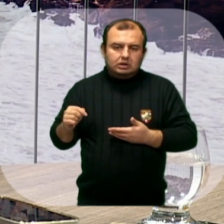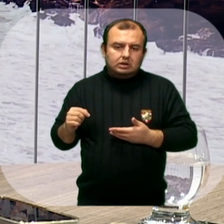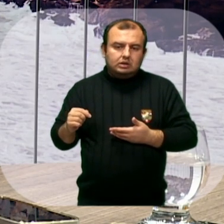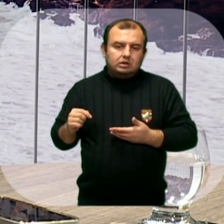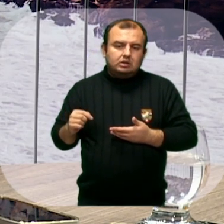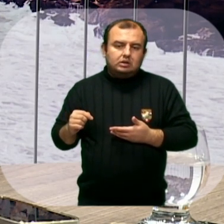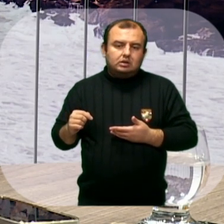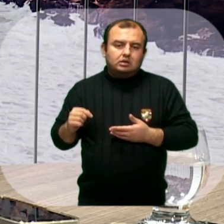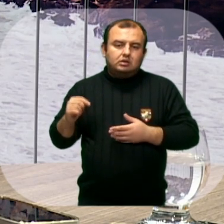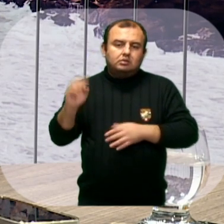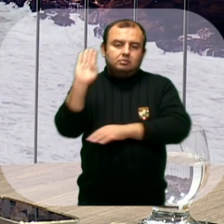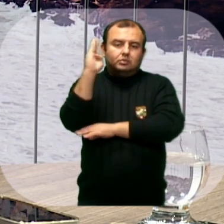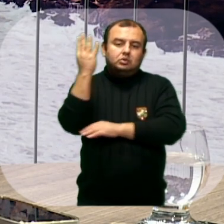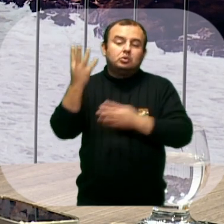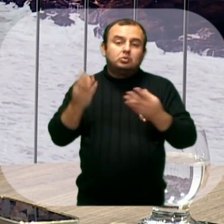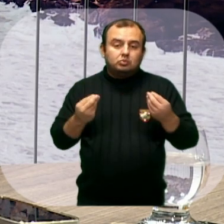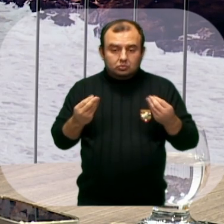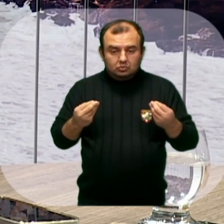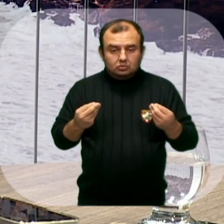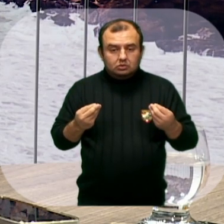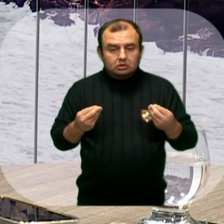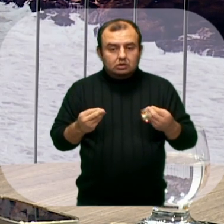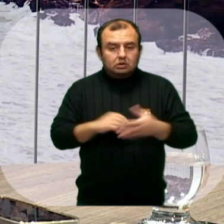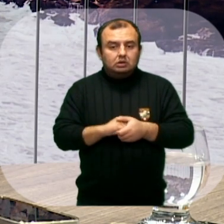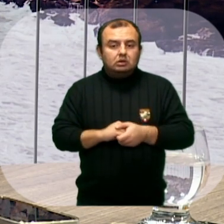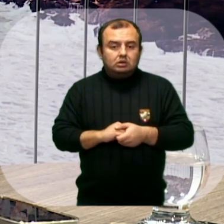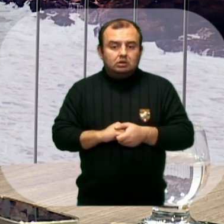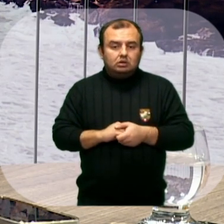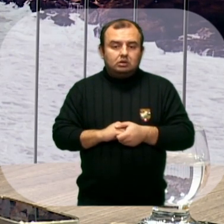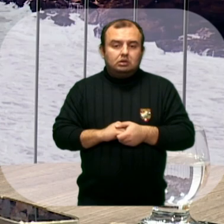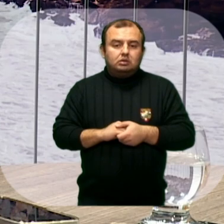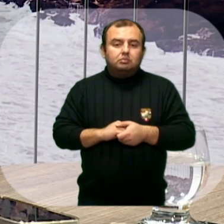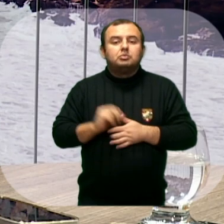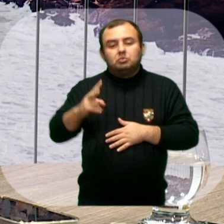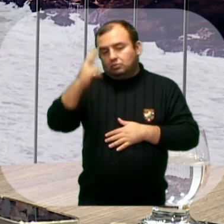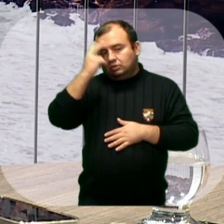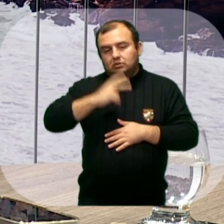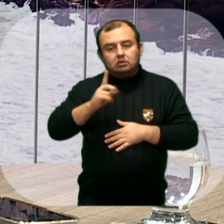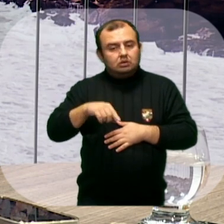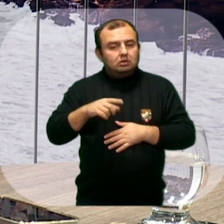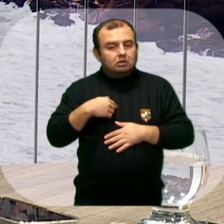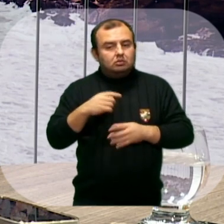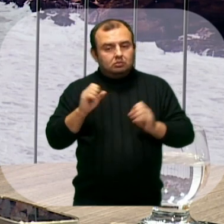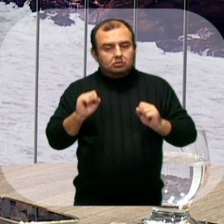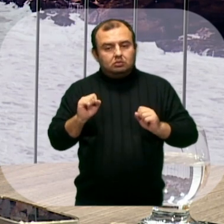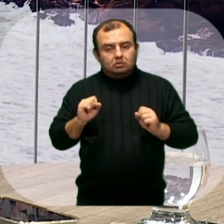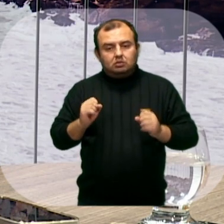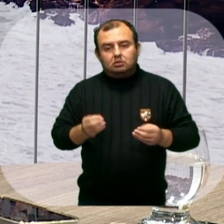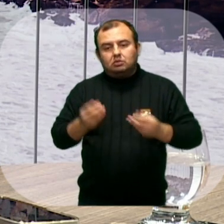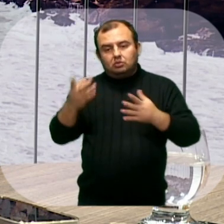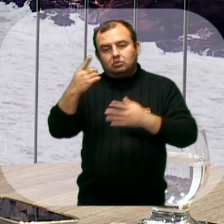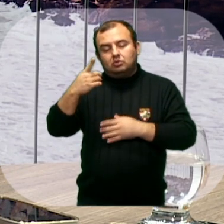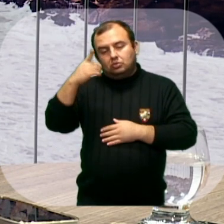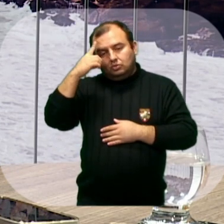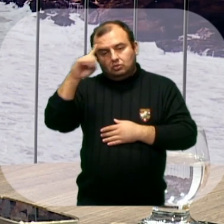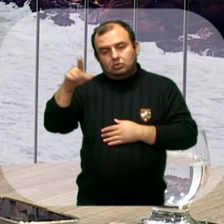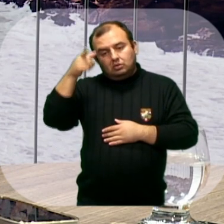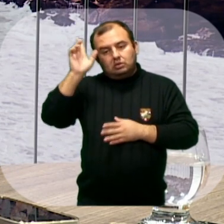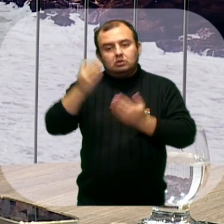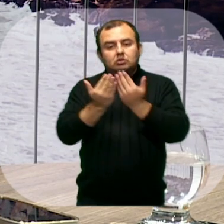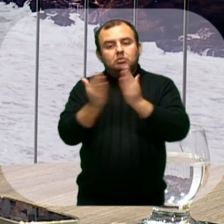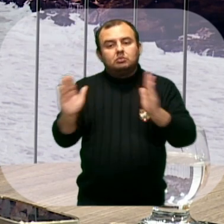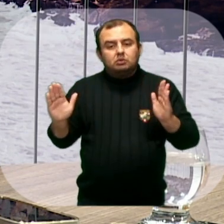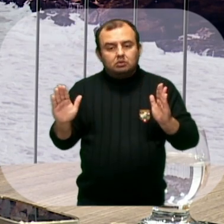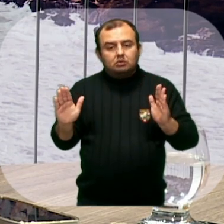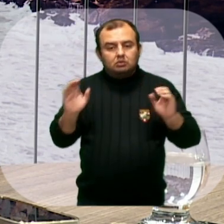vai bastante madeira. Eu disse, Ele disse, mas é para os cegos, né? Pode deixar. eu entrego um dia antes da inauguração.